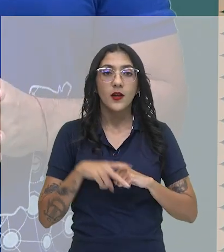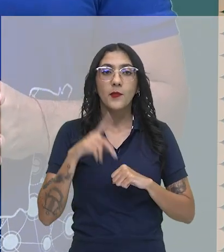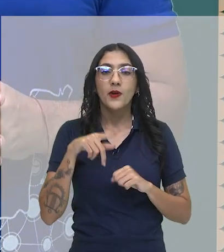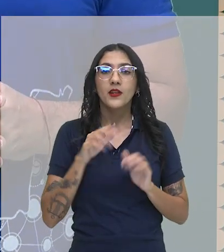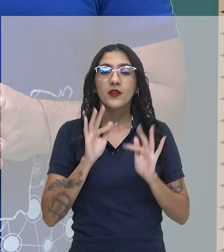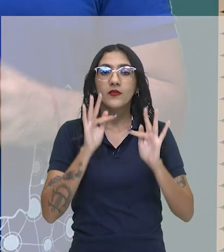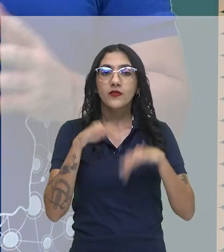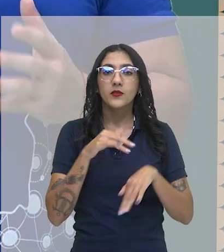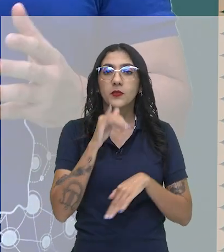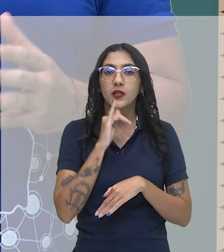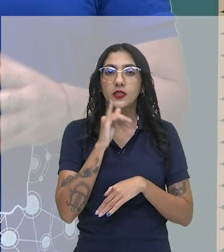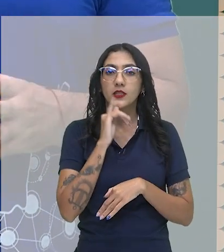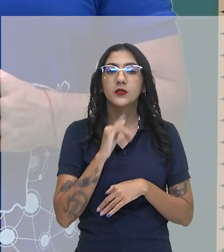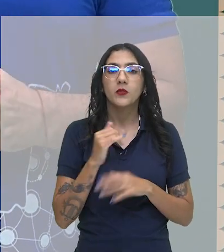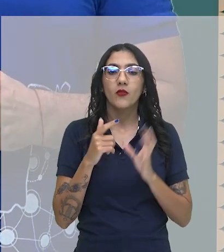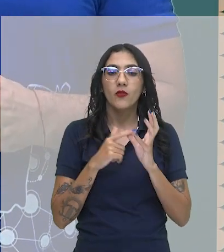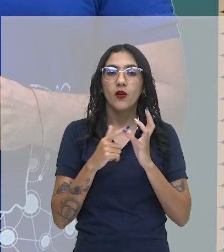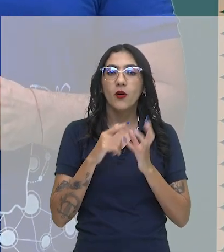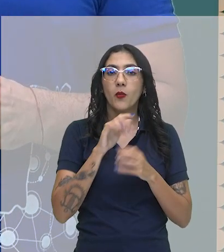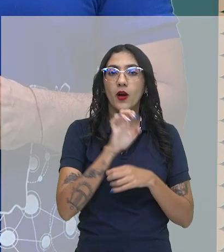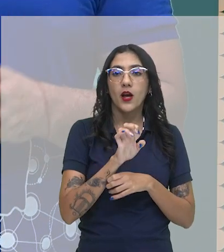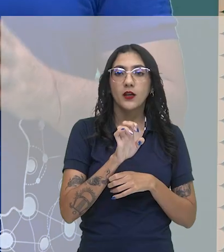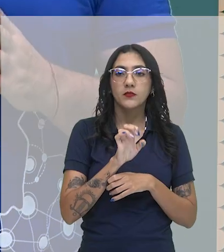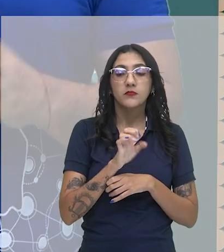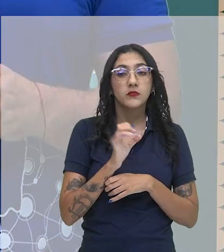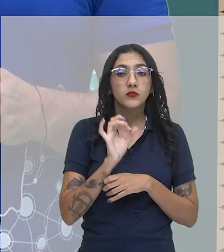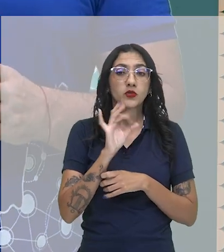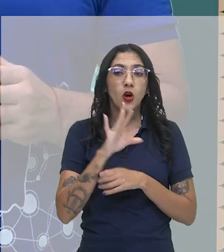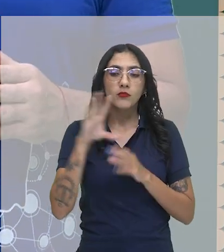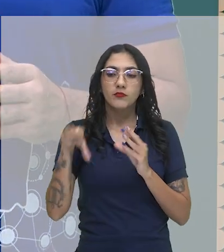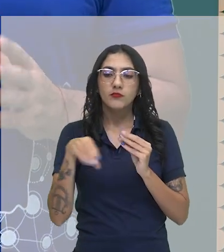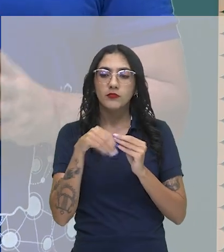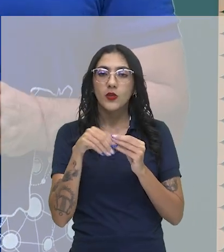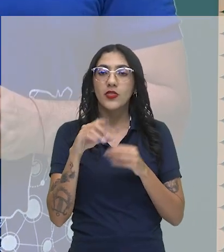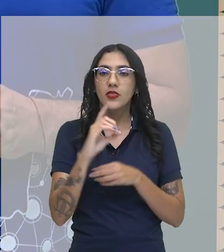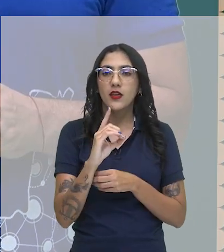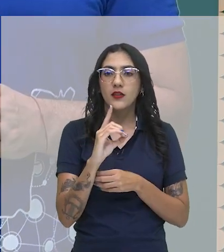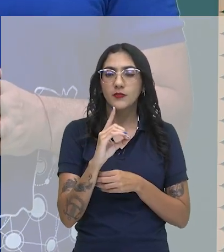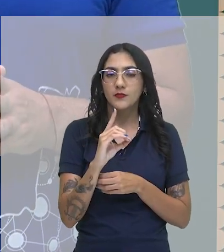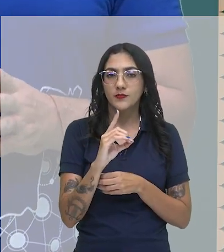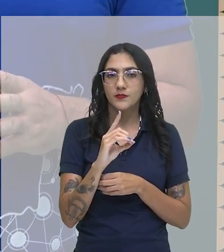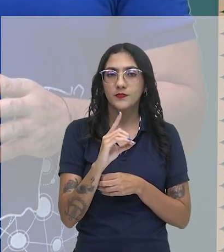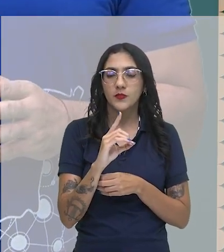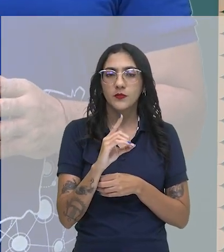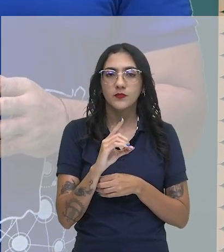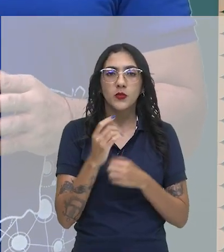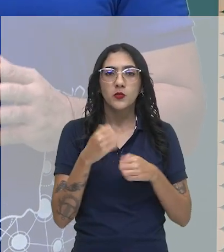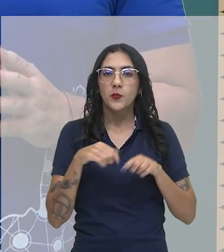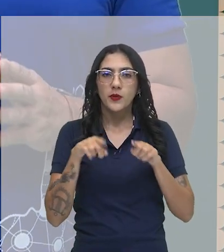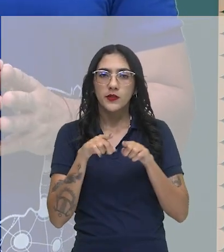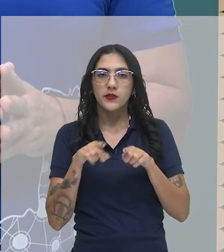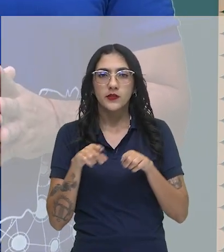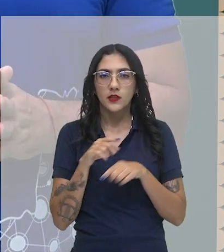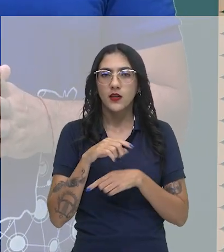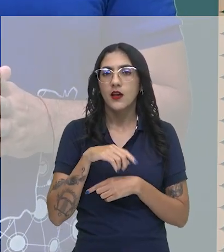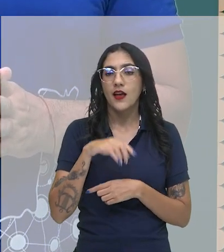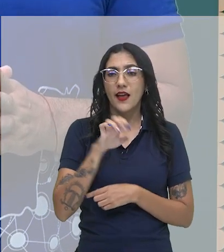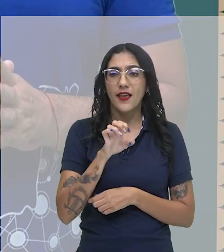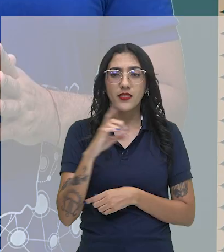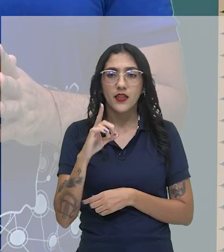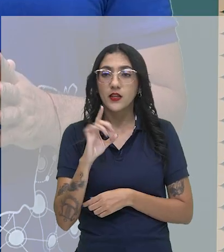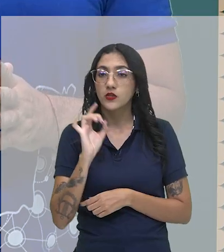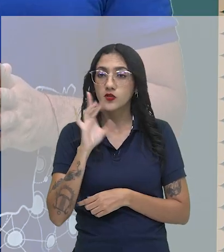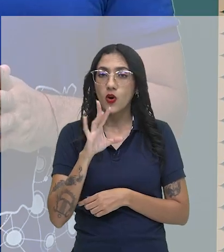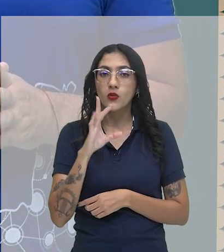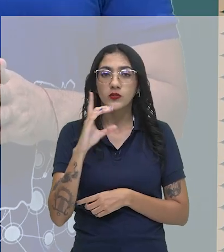Se ele terminar em E, o que eu faço? Eu acrescento apenas o D. Não preciso acrescentar outro ED, como vocês podem ver no exemplo aqui ao lado.